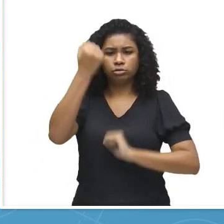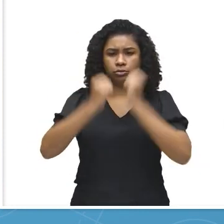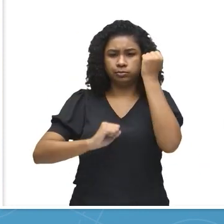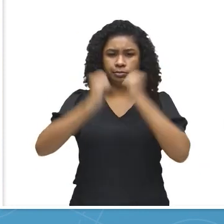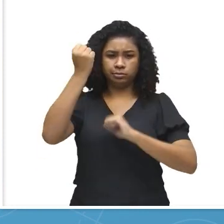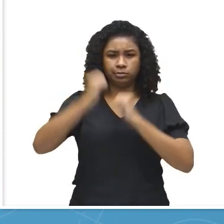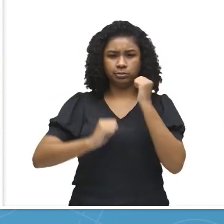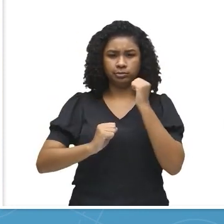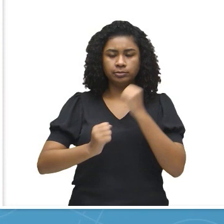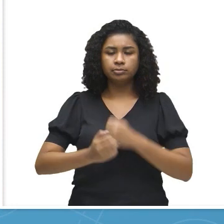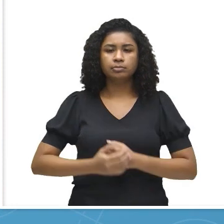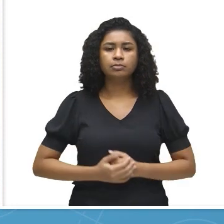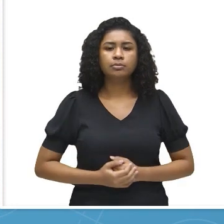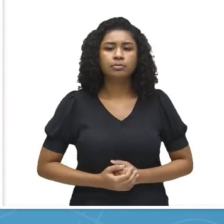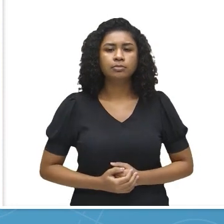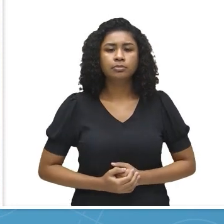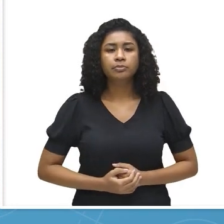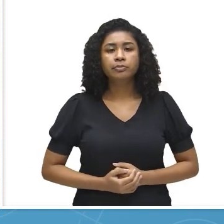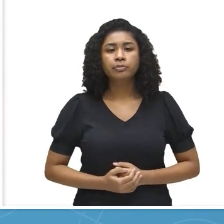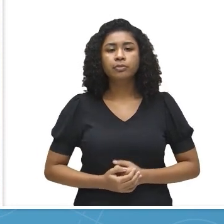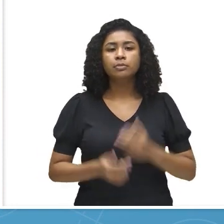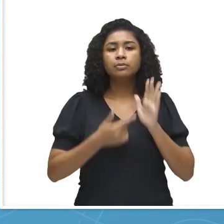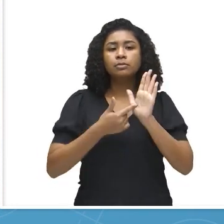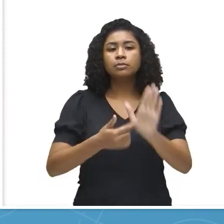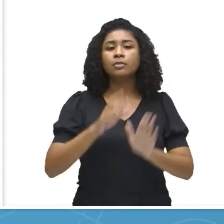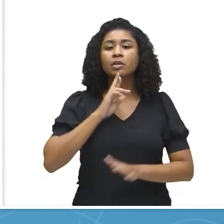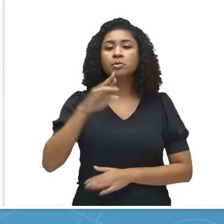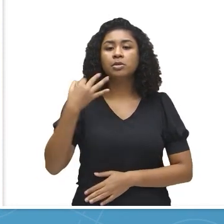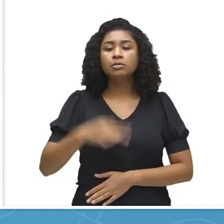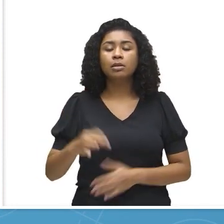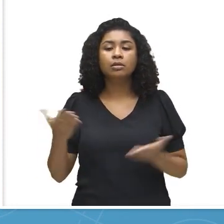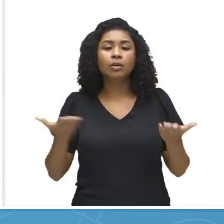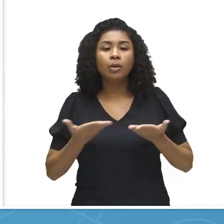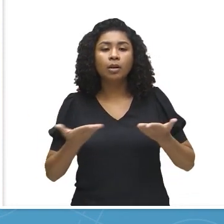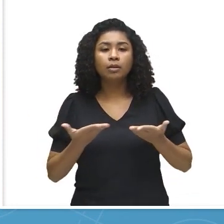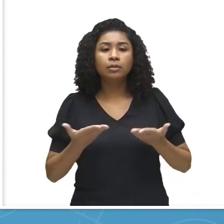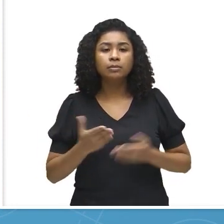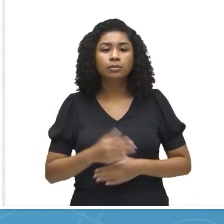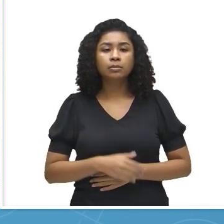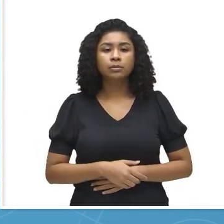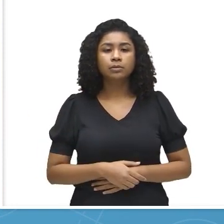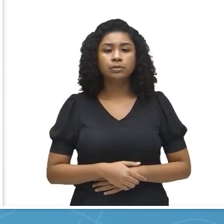lá para o gabarito, pessoal, para ver qual é a resposta que mais se adequa nesse momento.